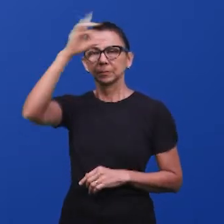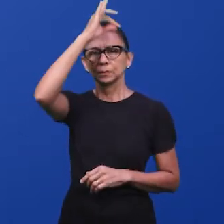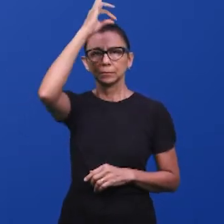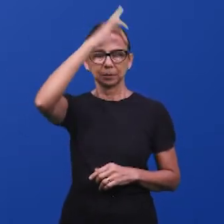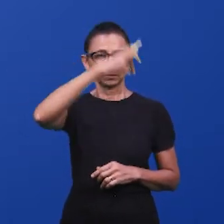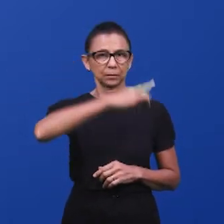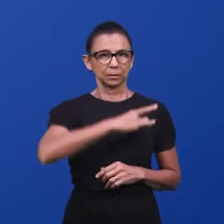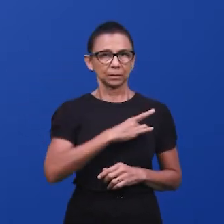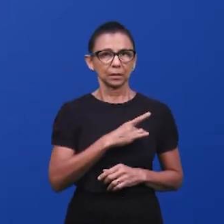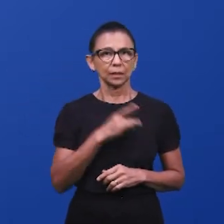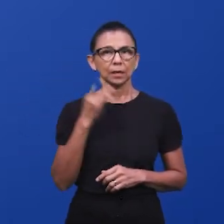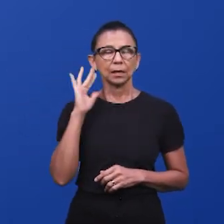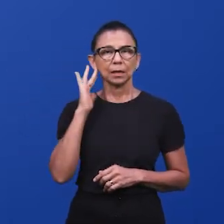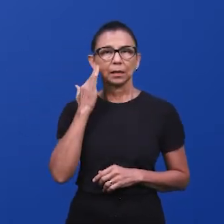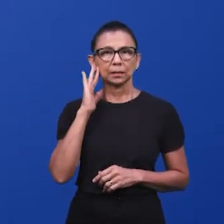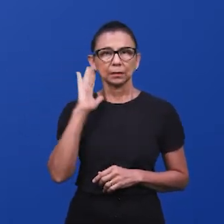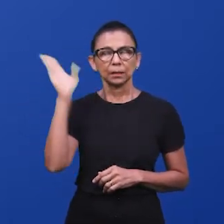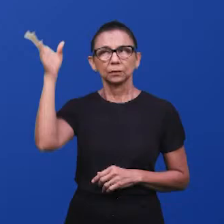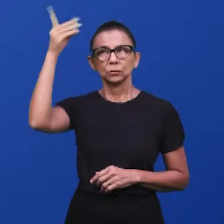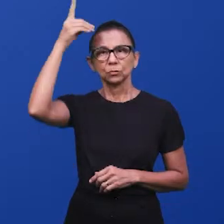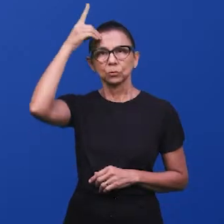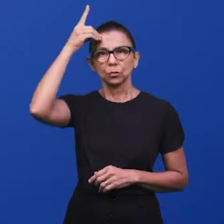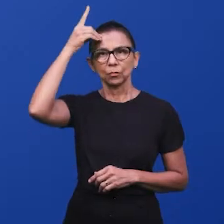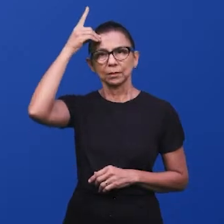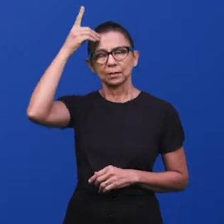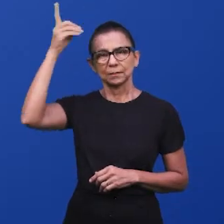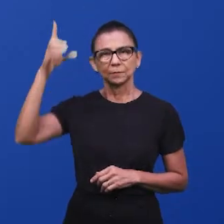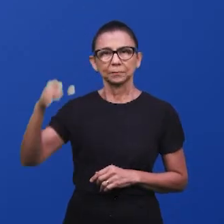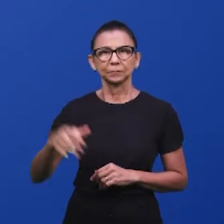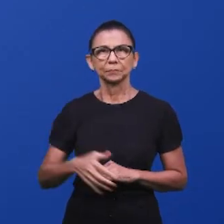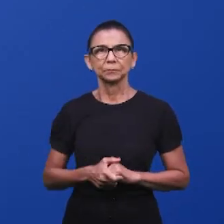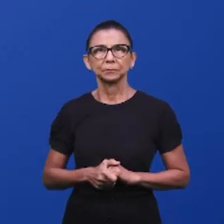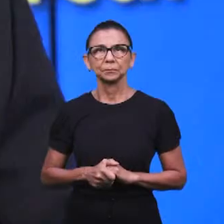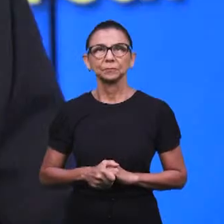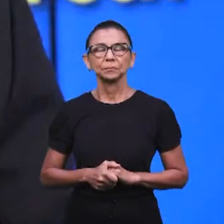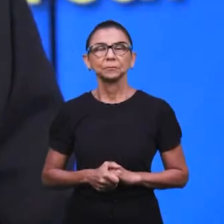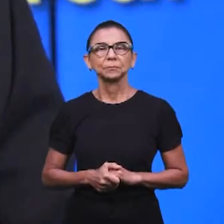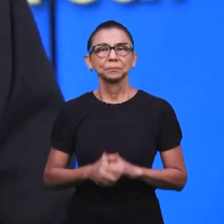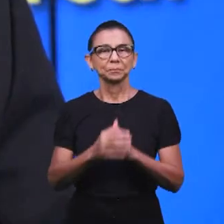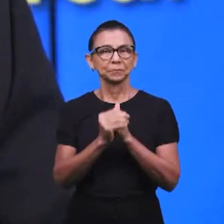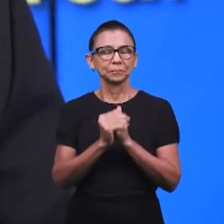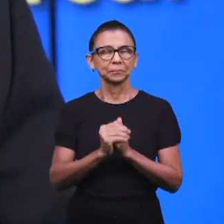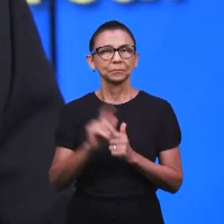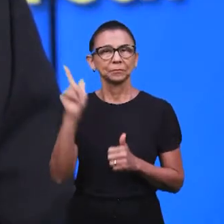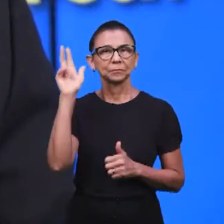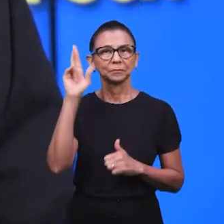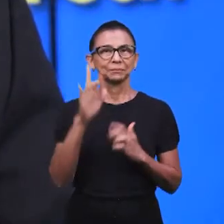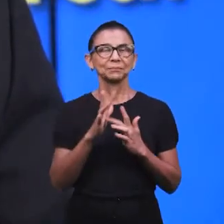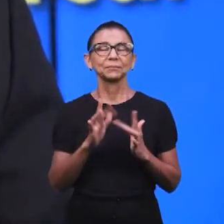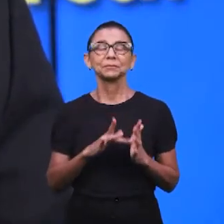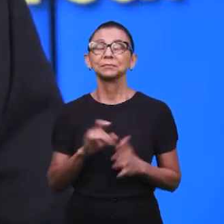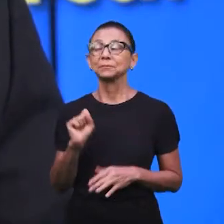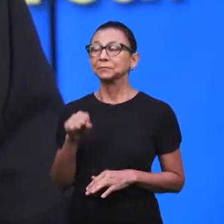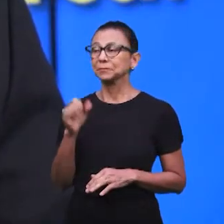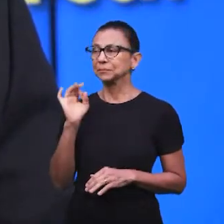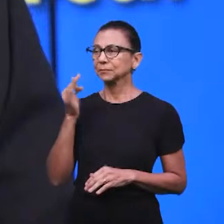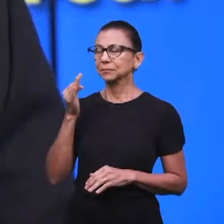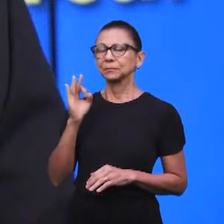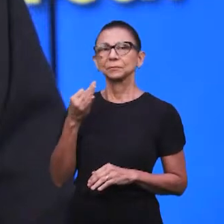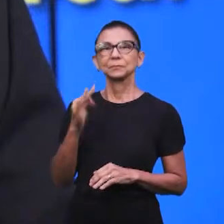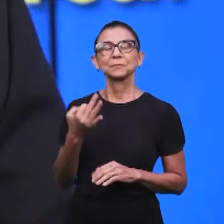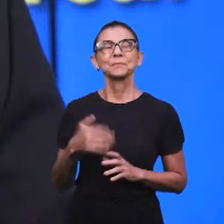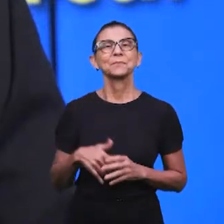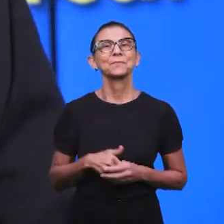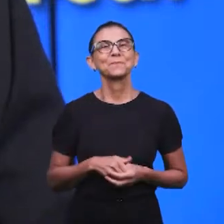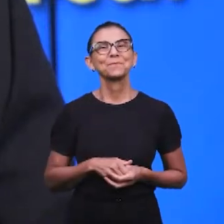da evidência e da direção dos dons espirituais. A paz do Senhor Jesus. Amém, Emerson. A paz do Senhor Jesus. É exatamente